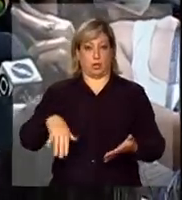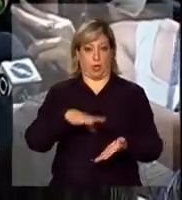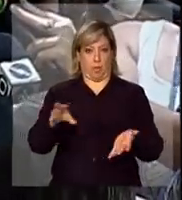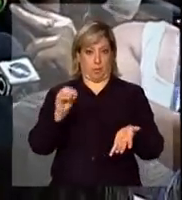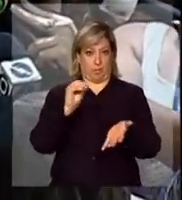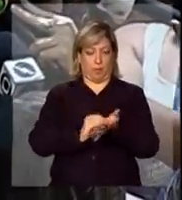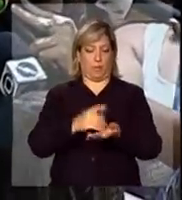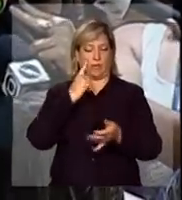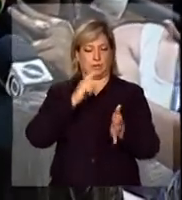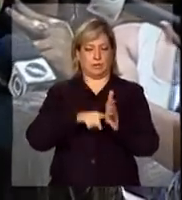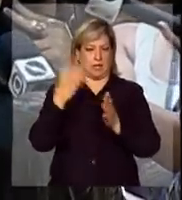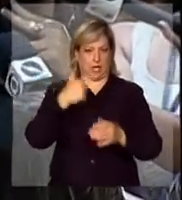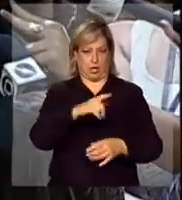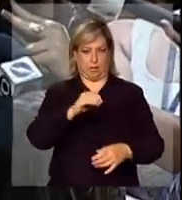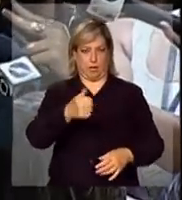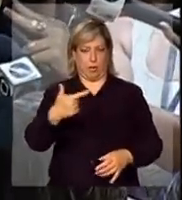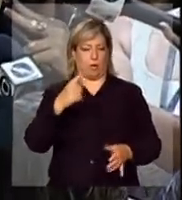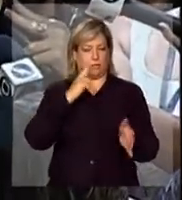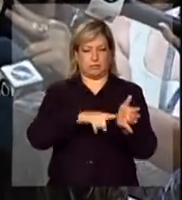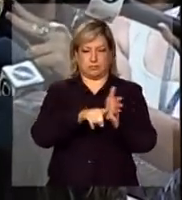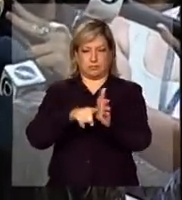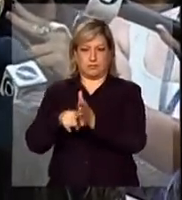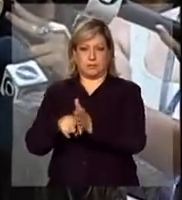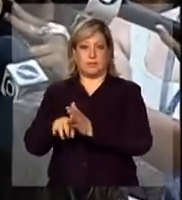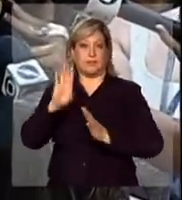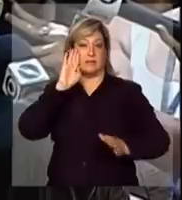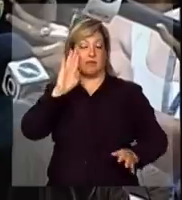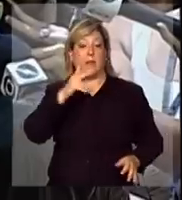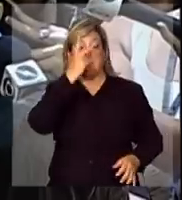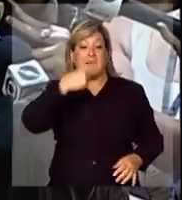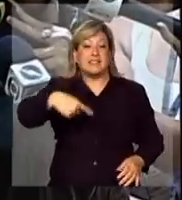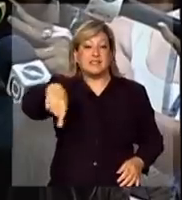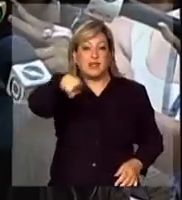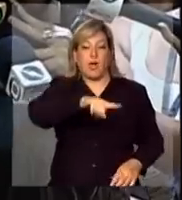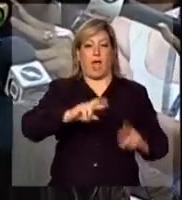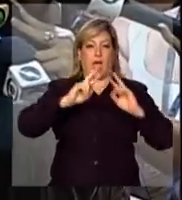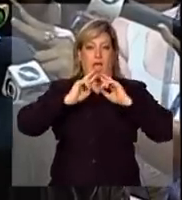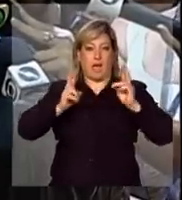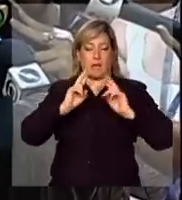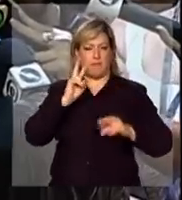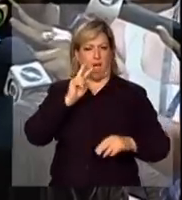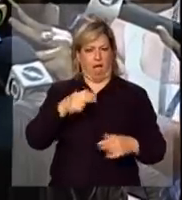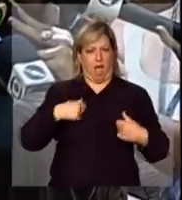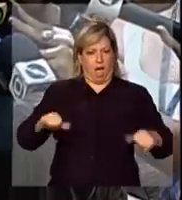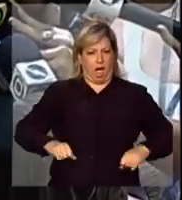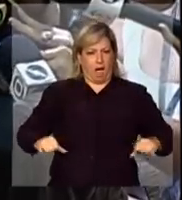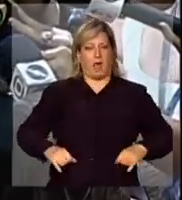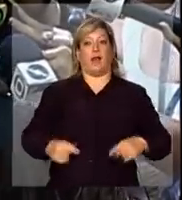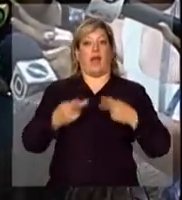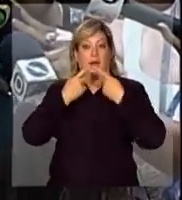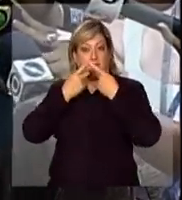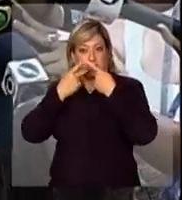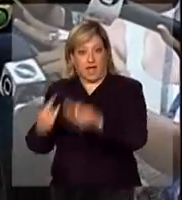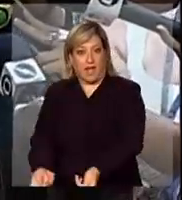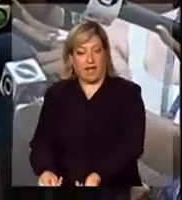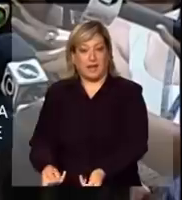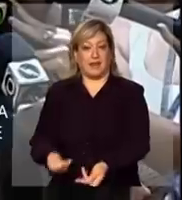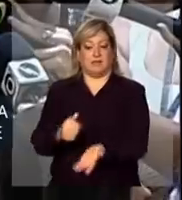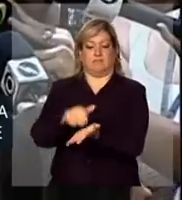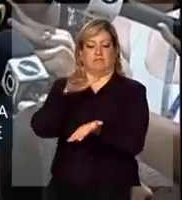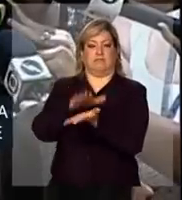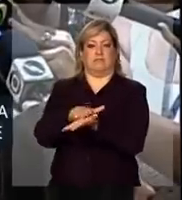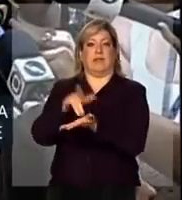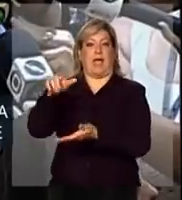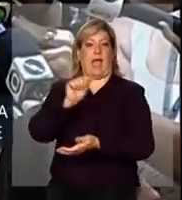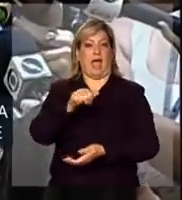de monitoramento em 2012, a palavra do usuário, a reclamação feita pelo usuário, né, o registro que o usuário faz para a